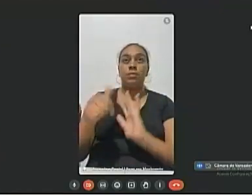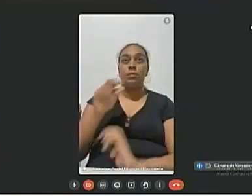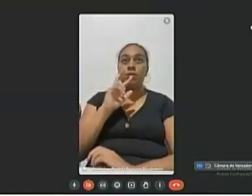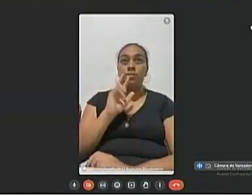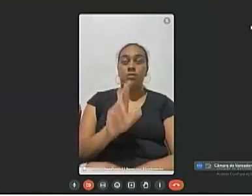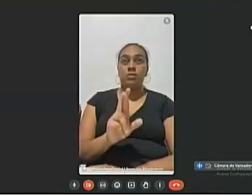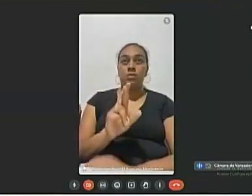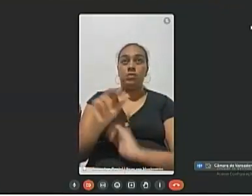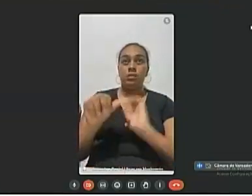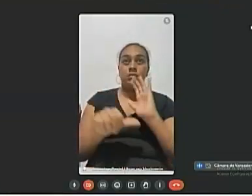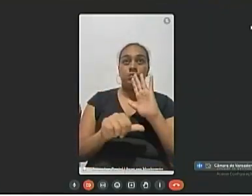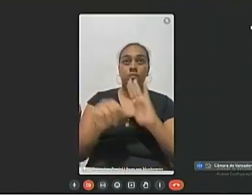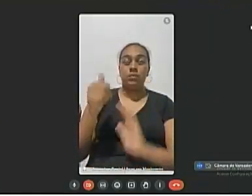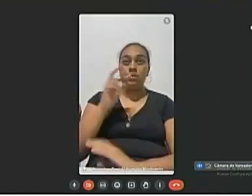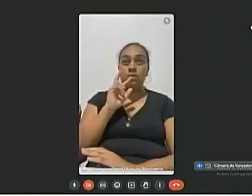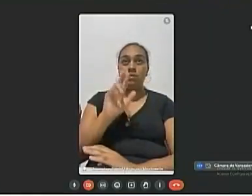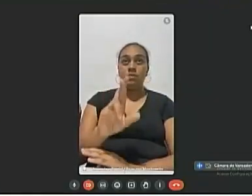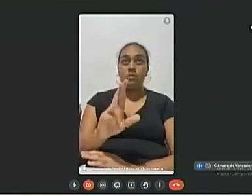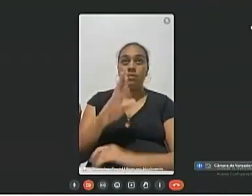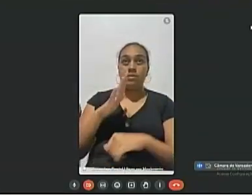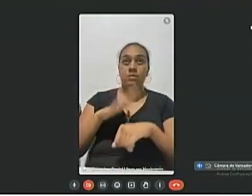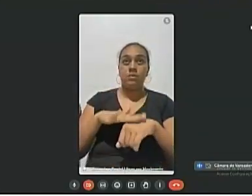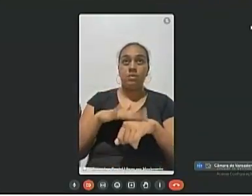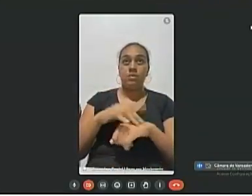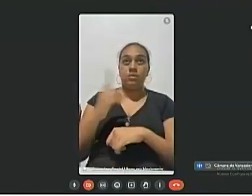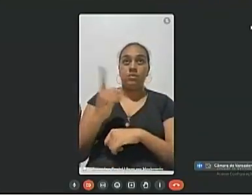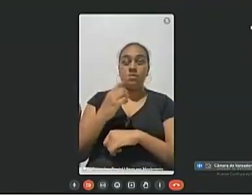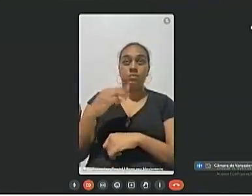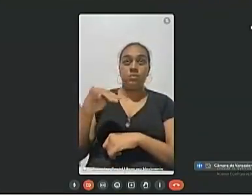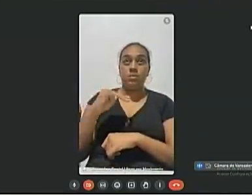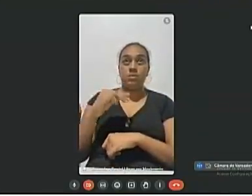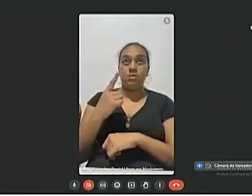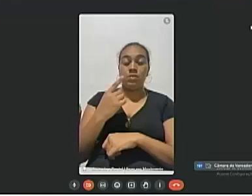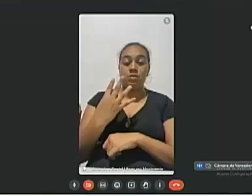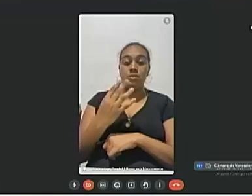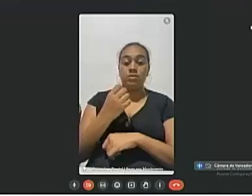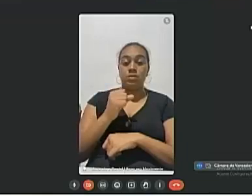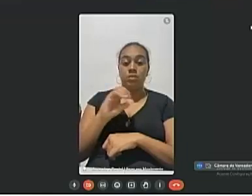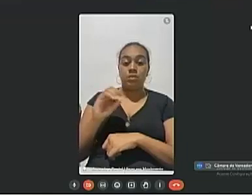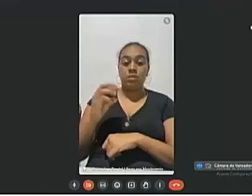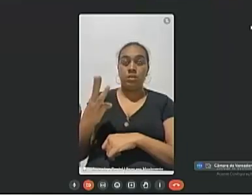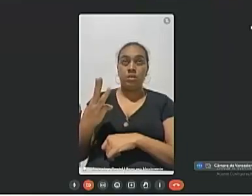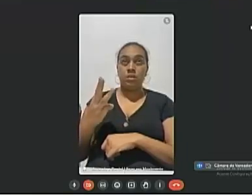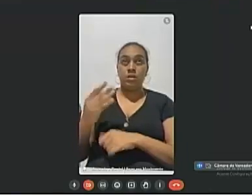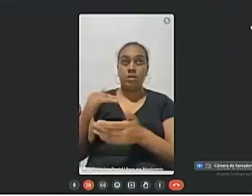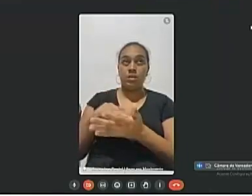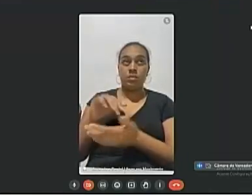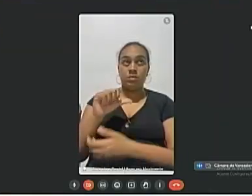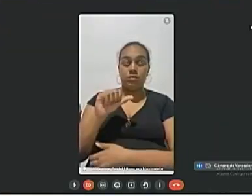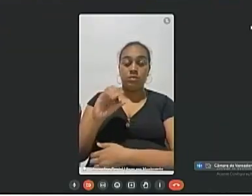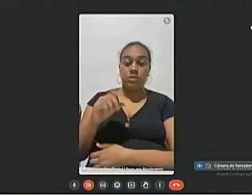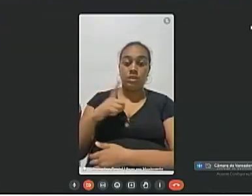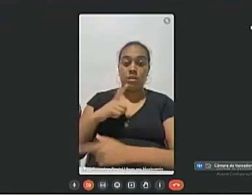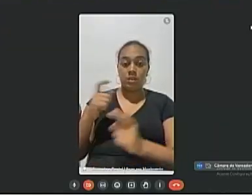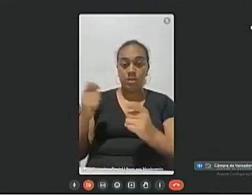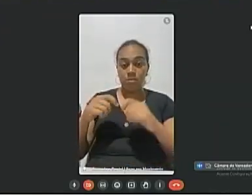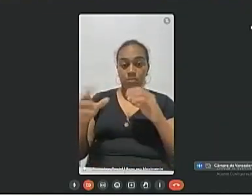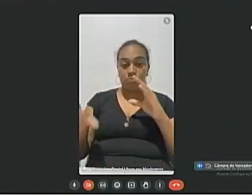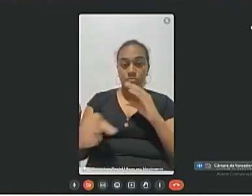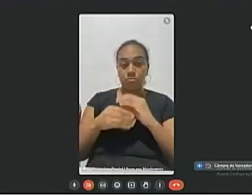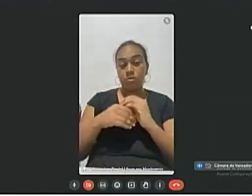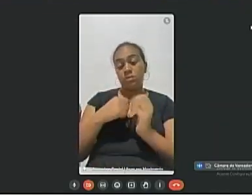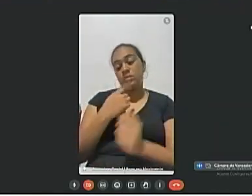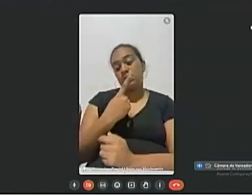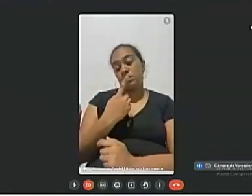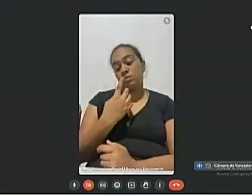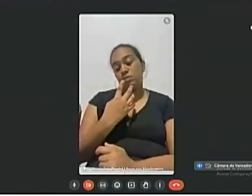Essa primeira etapa, ela tiraria 1,14 m de 83 e mais ou menos 90 da cheia atual. Caberia nos 150 milhões de